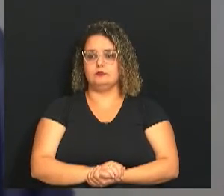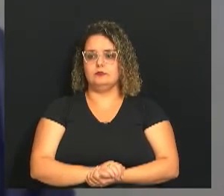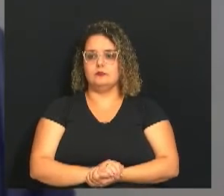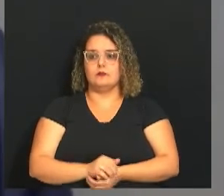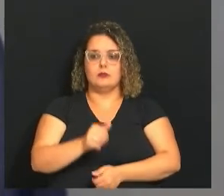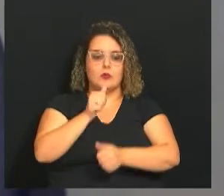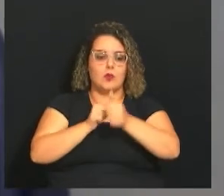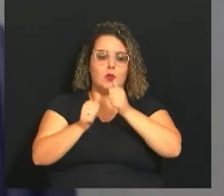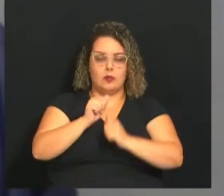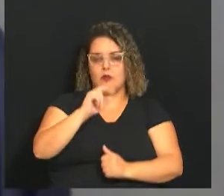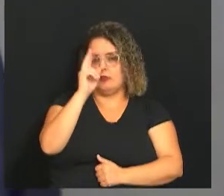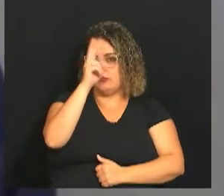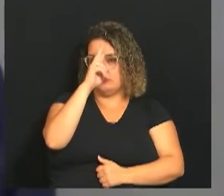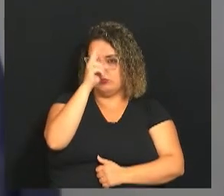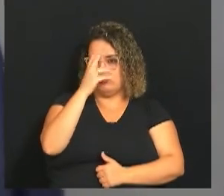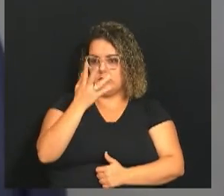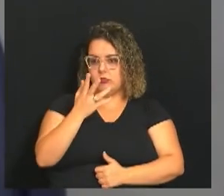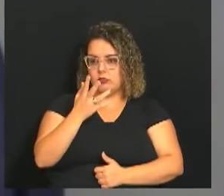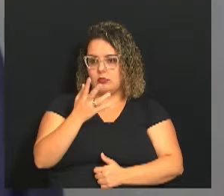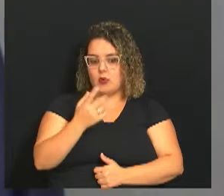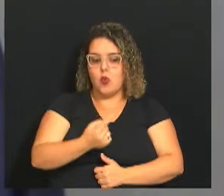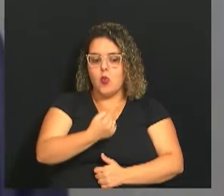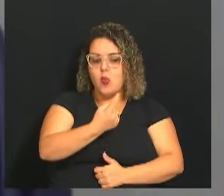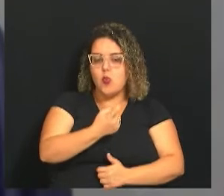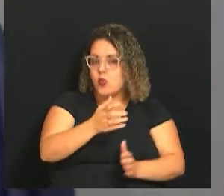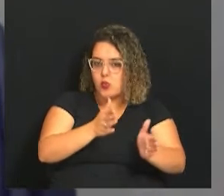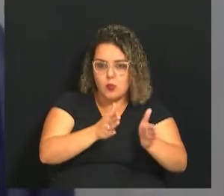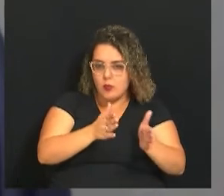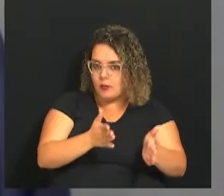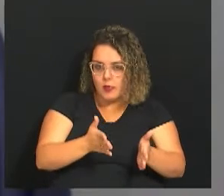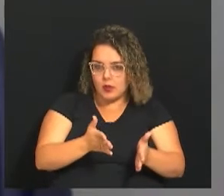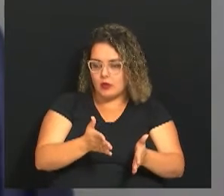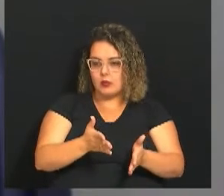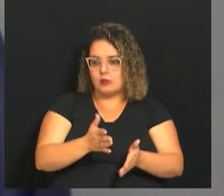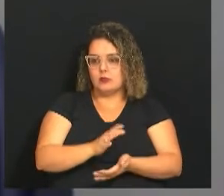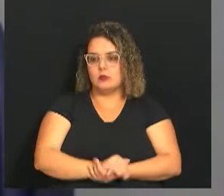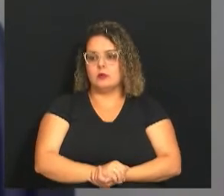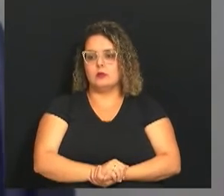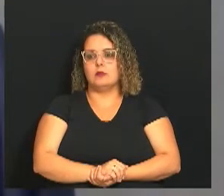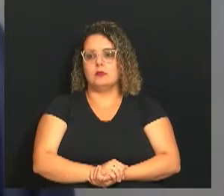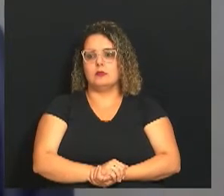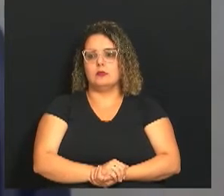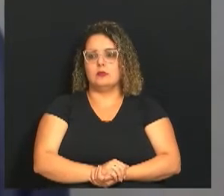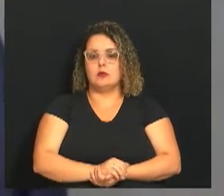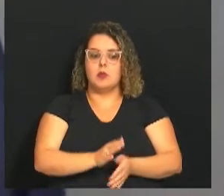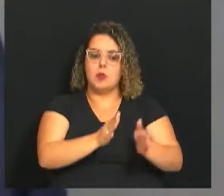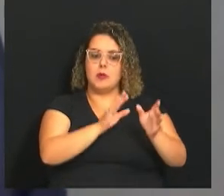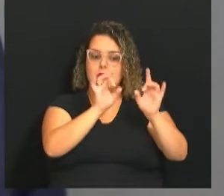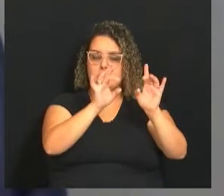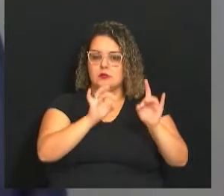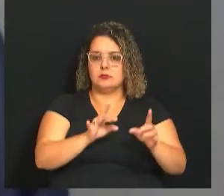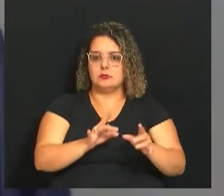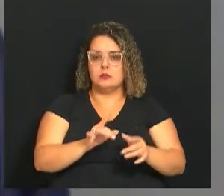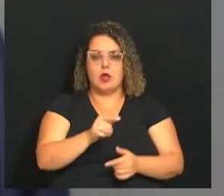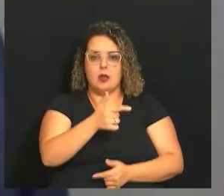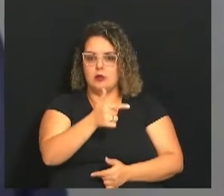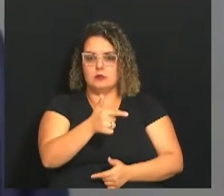embriaguez unitária, a gente falou em casos específicos, esse não tem o